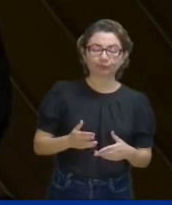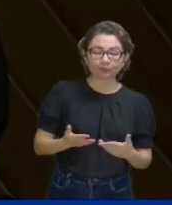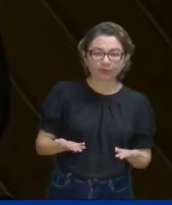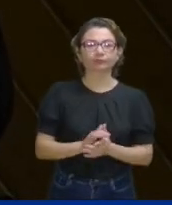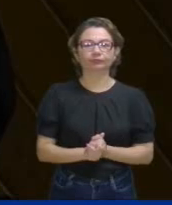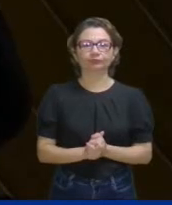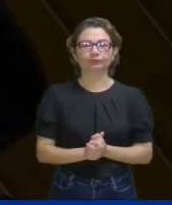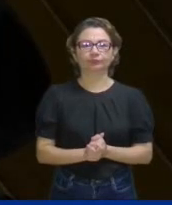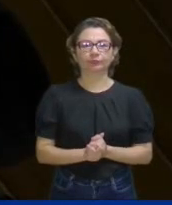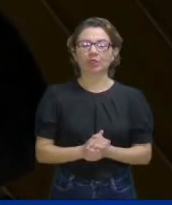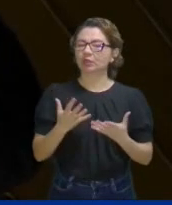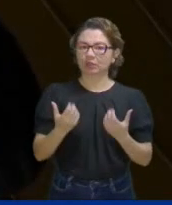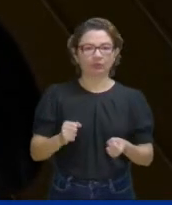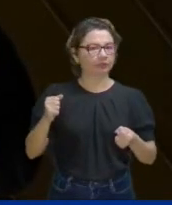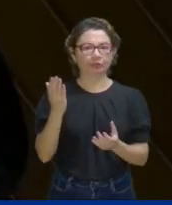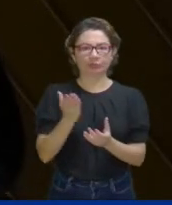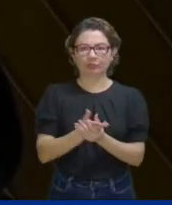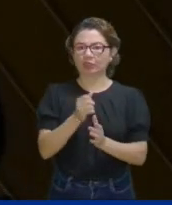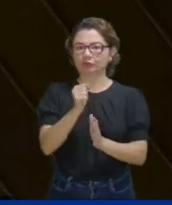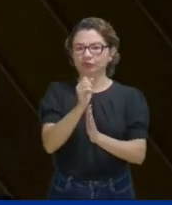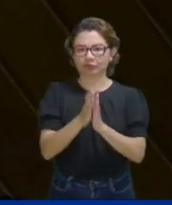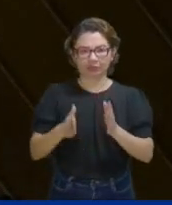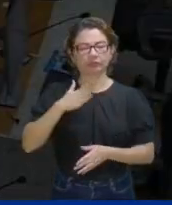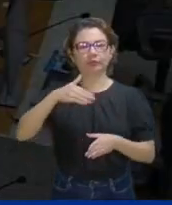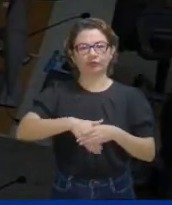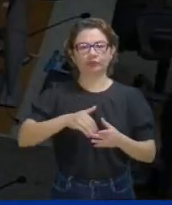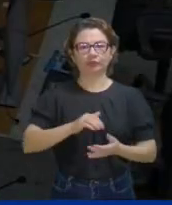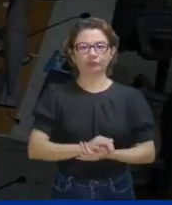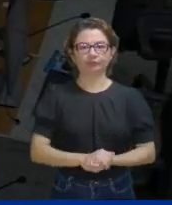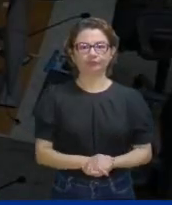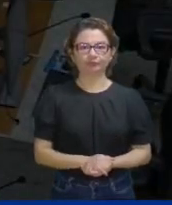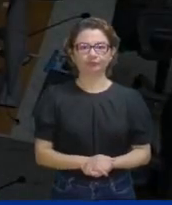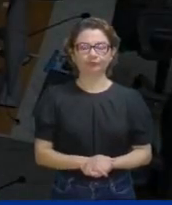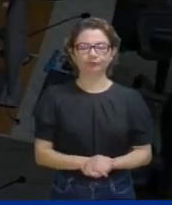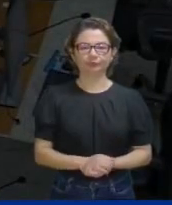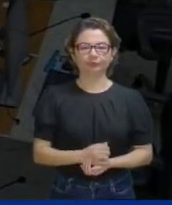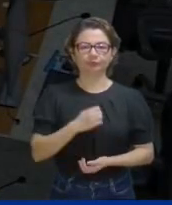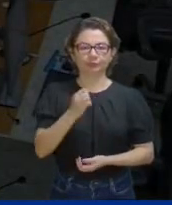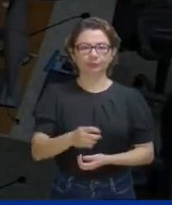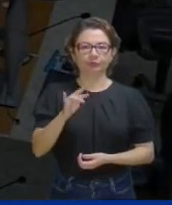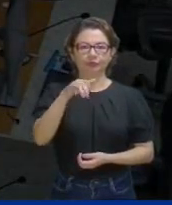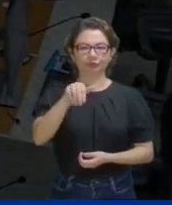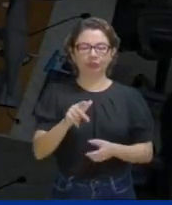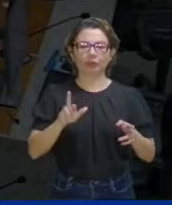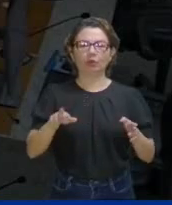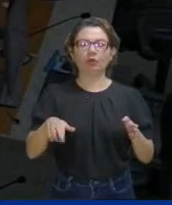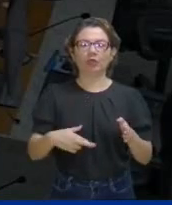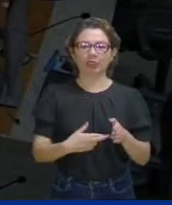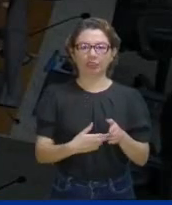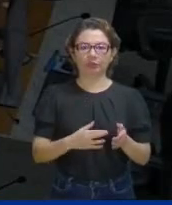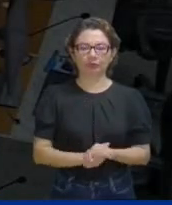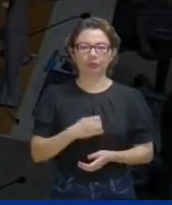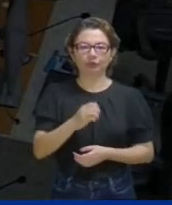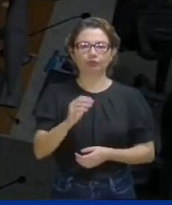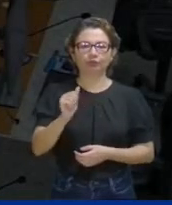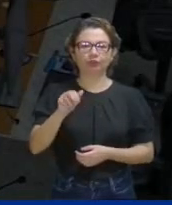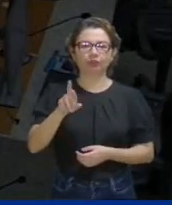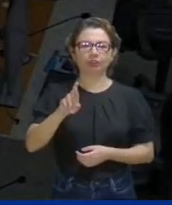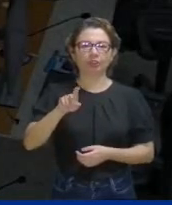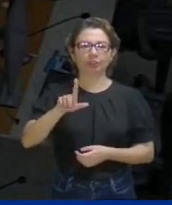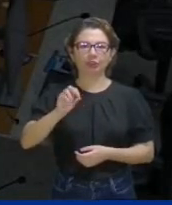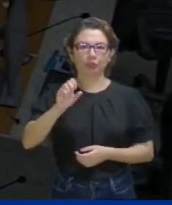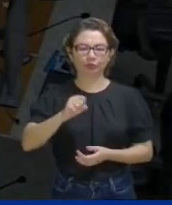exposto, rejeito os embargos de declaração. É como voto, senhor presidente. Juíza Tina Souza, Relator, presidente. Imagem ampla do juiz plenário.